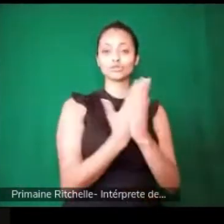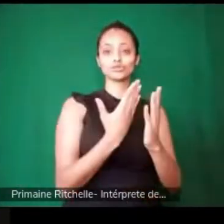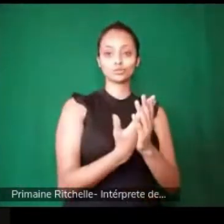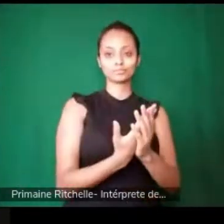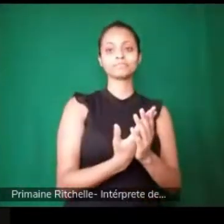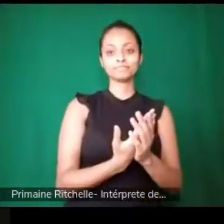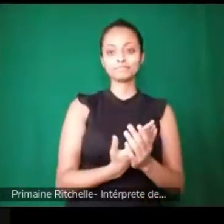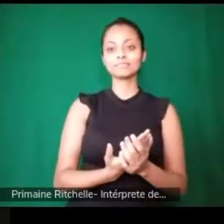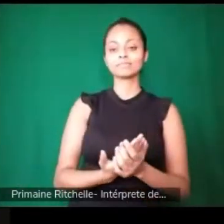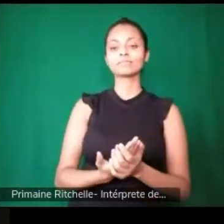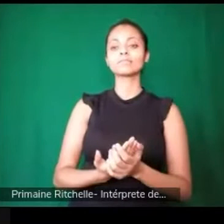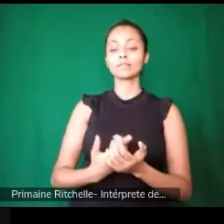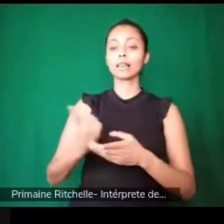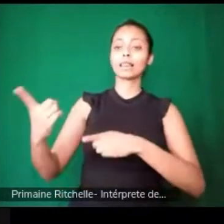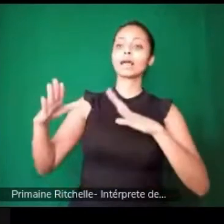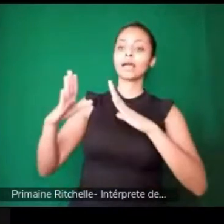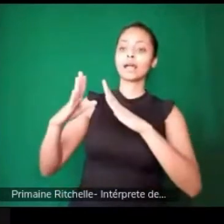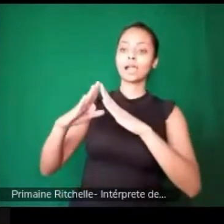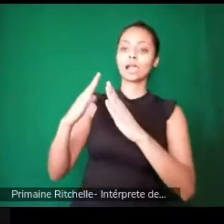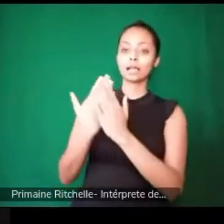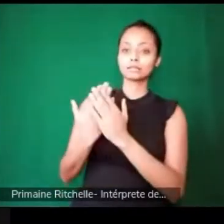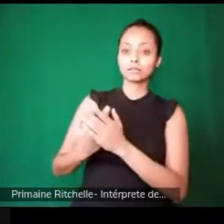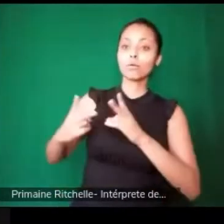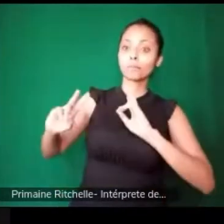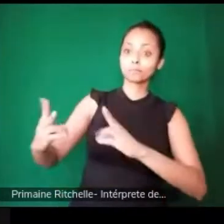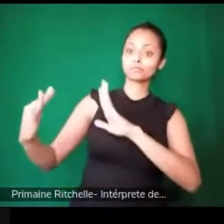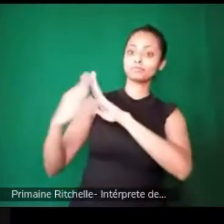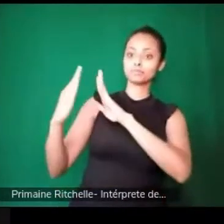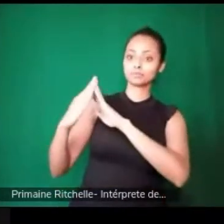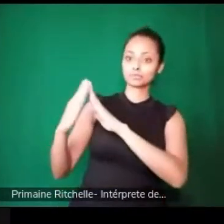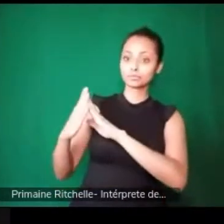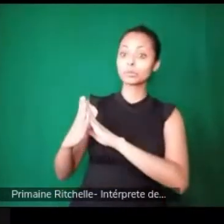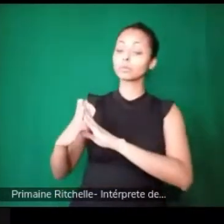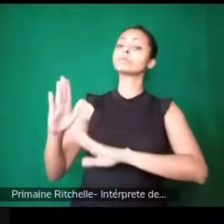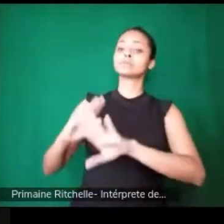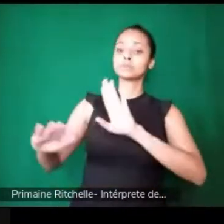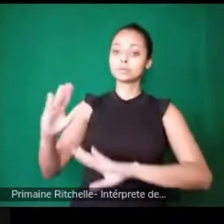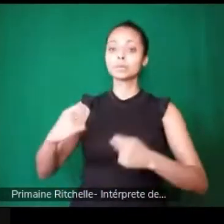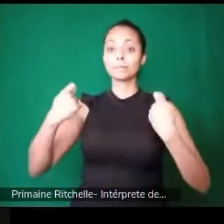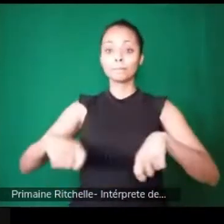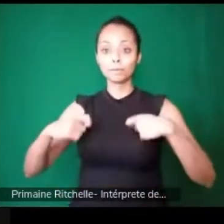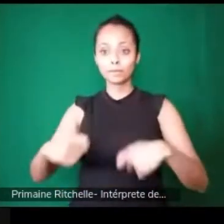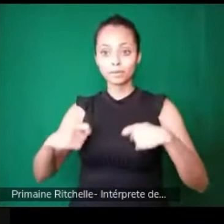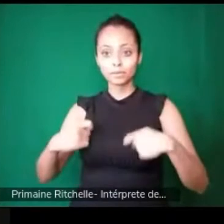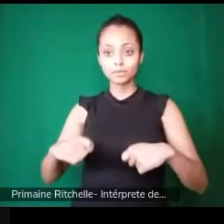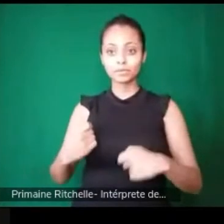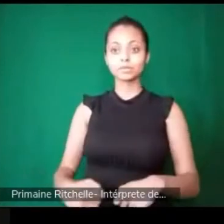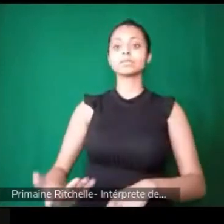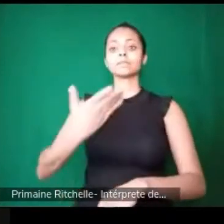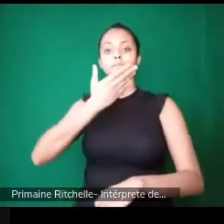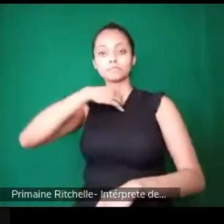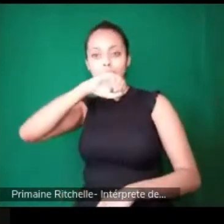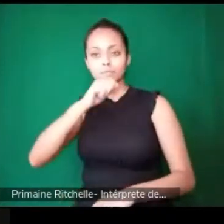estiverem mantidas a suspensão das aulas presenciais ou dos serviços de creche, e que necessitem de assistência de um dos pais ou